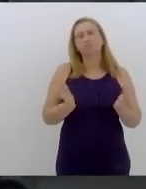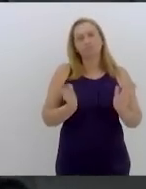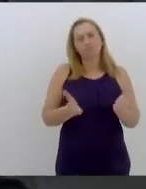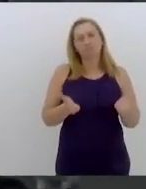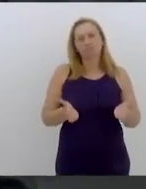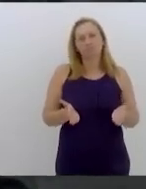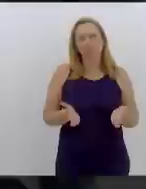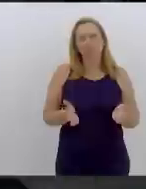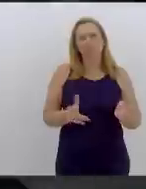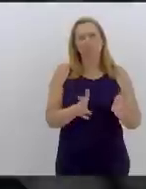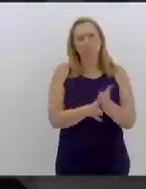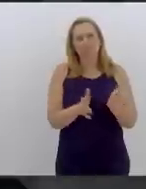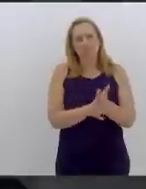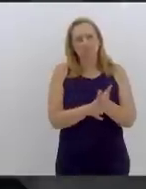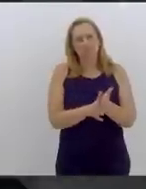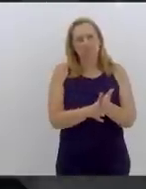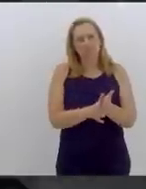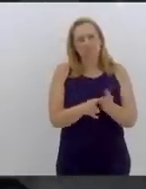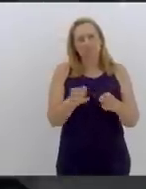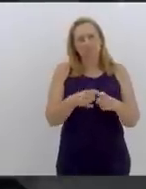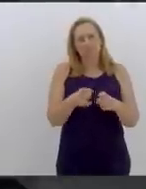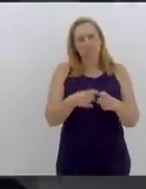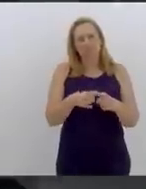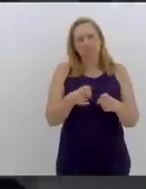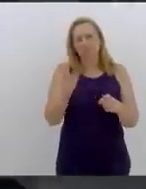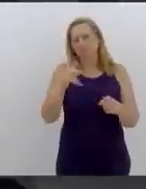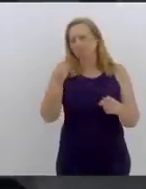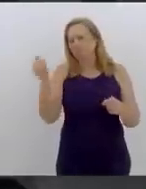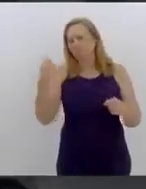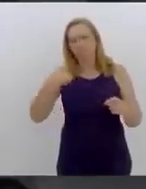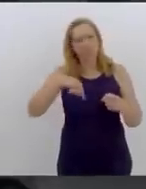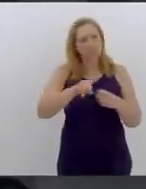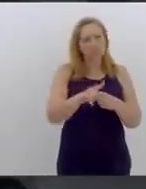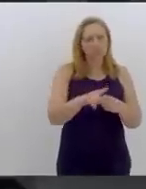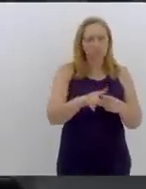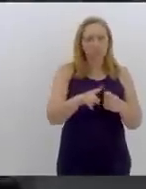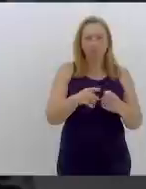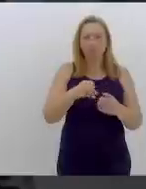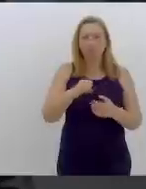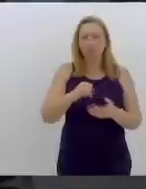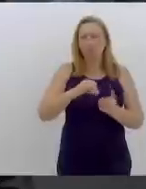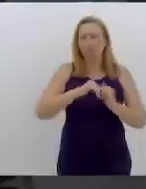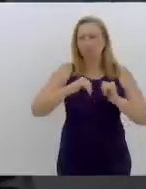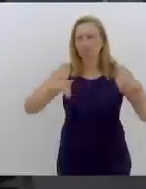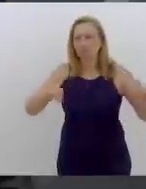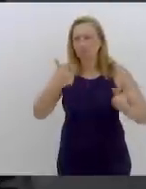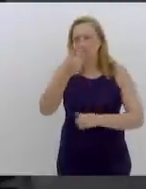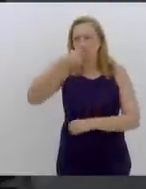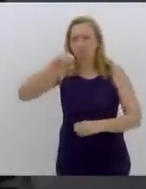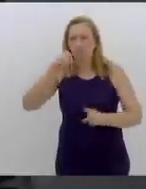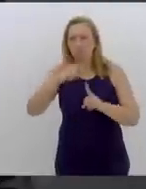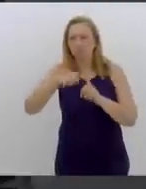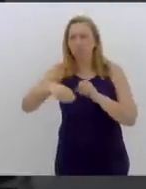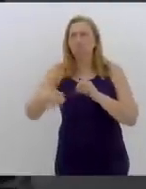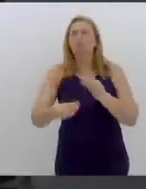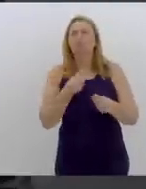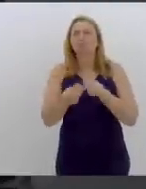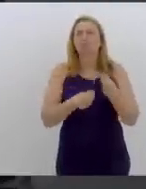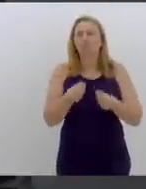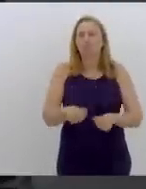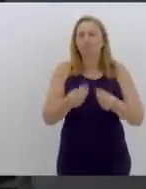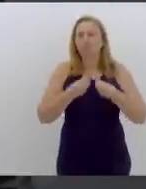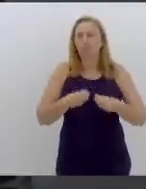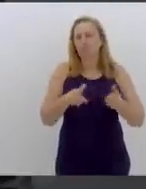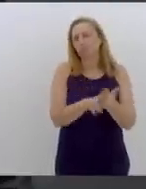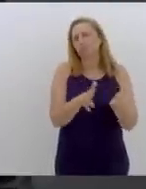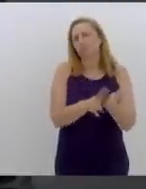me dá um laudo um médico que nunca eu nunca estive lá se eu estive afastado de 19 meses como que ele vai me dar um laudo eu não quis